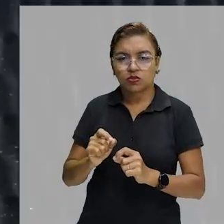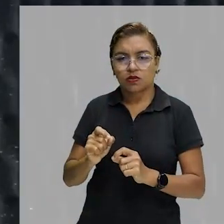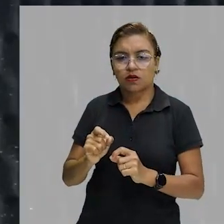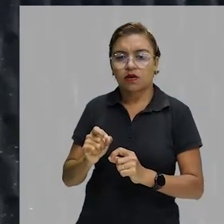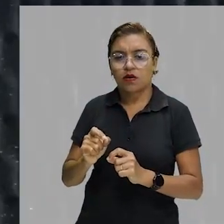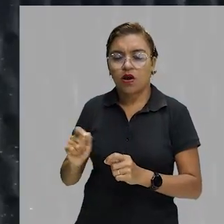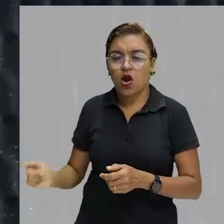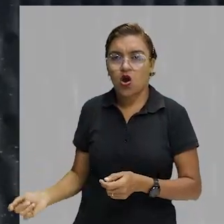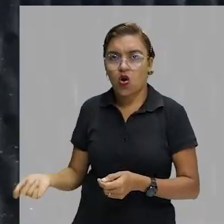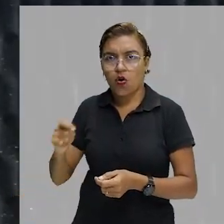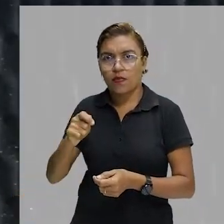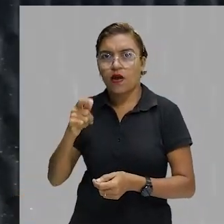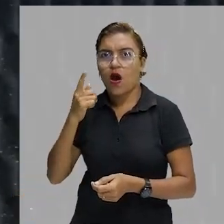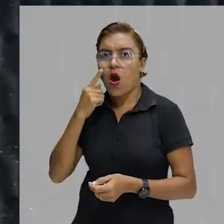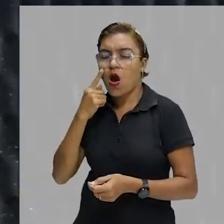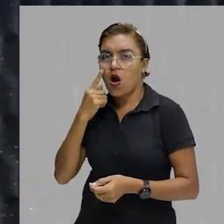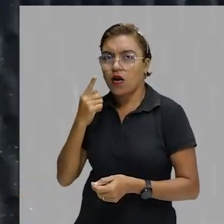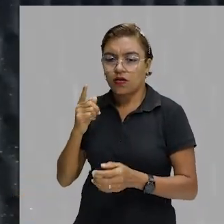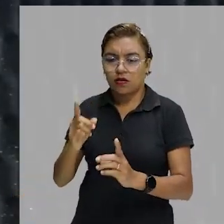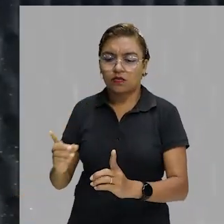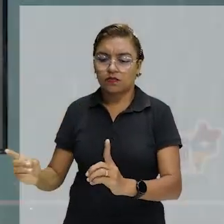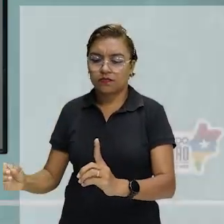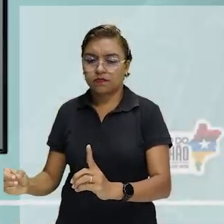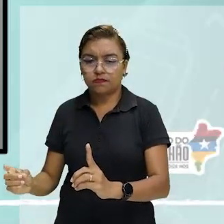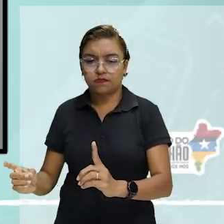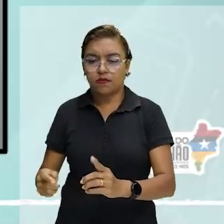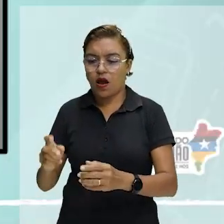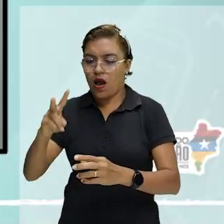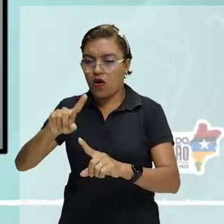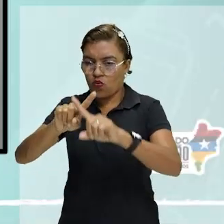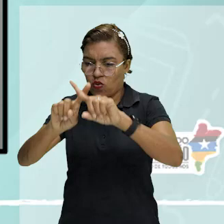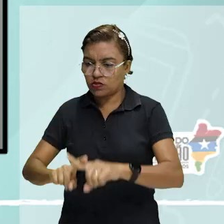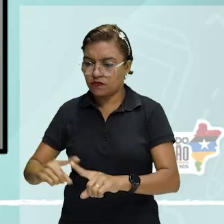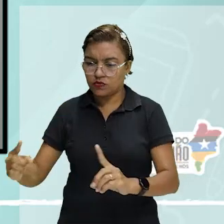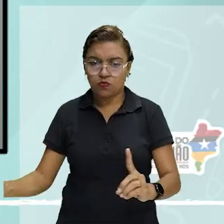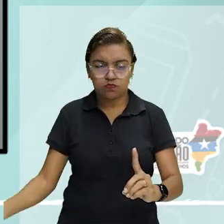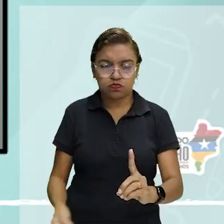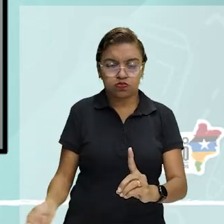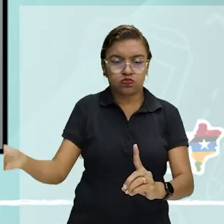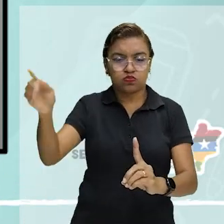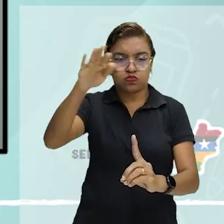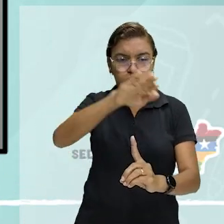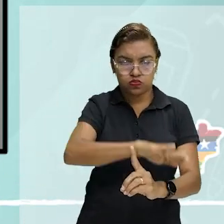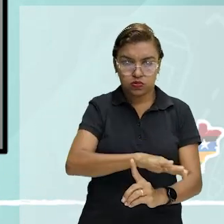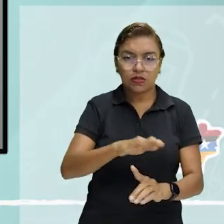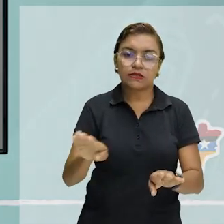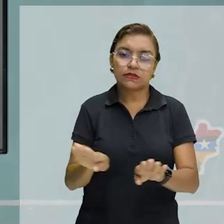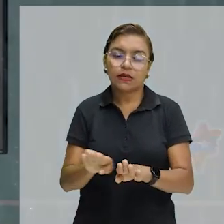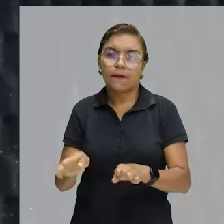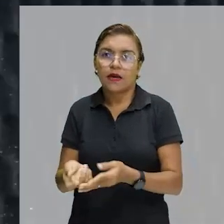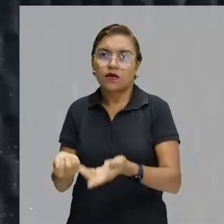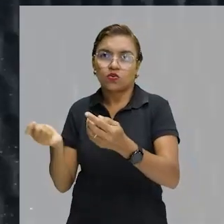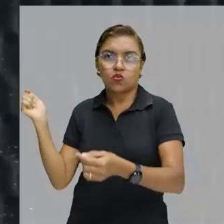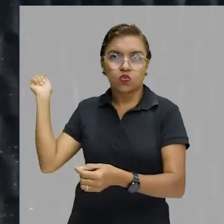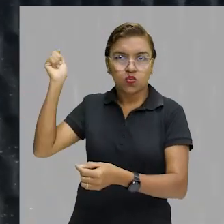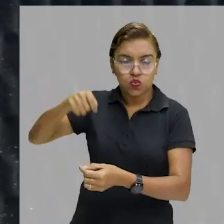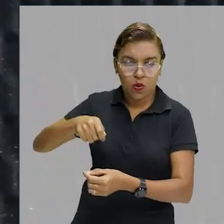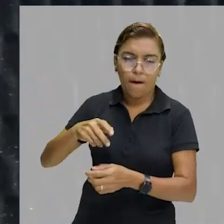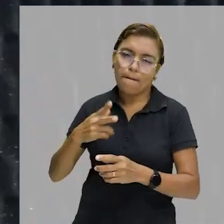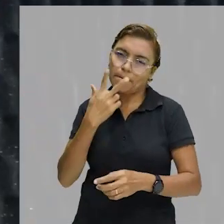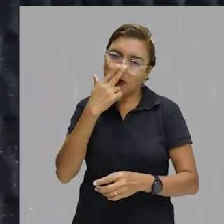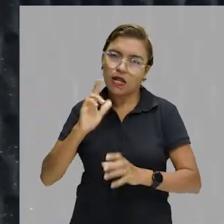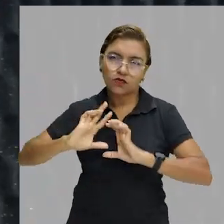o adversário, colocar a bola para passar por cima do adversário. E o smash, que é como se fosse uma cortada no voleibol. Existem